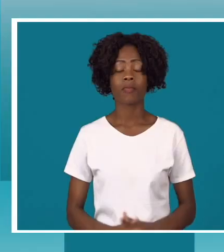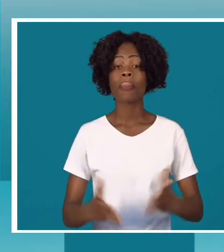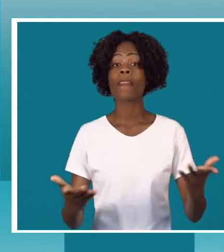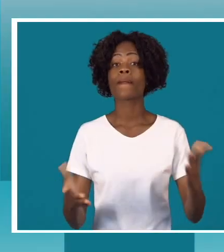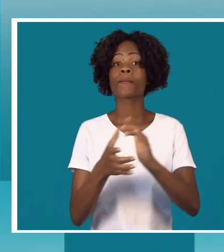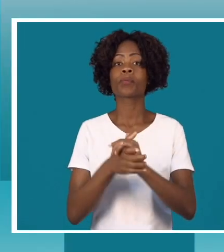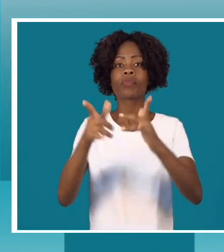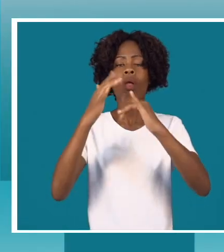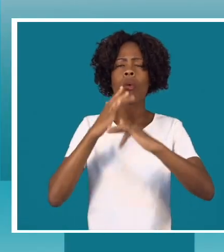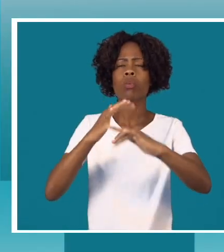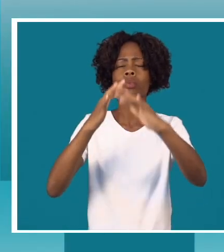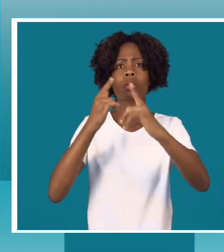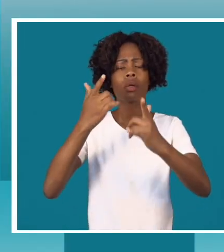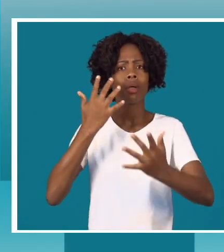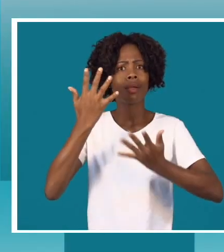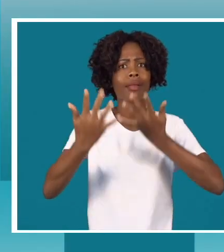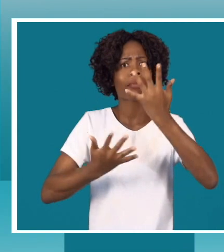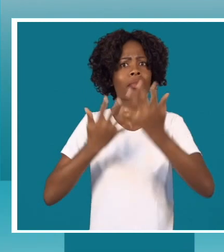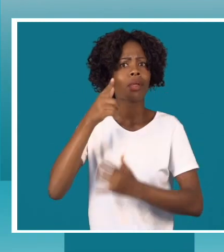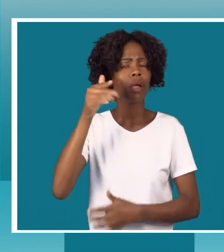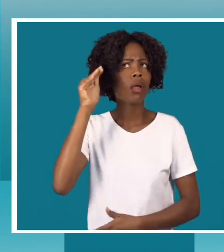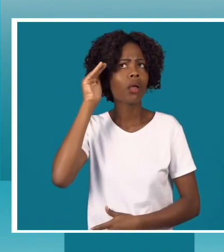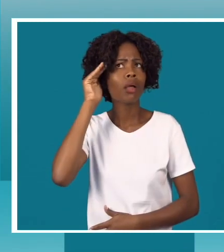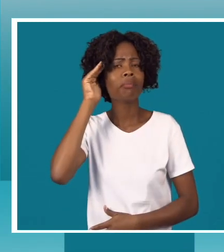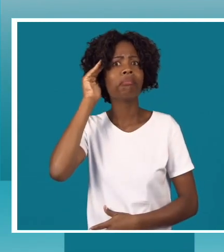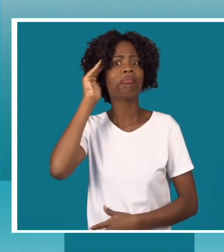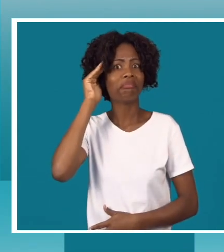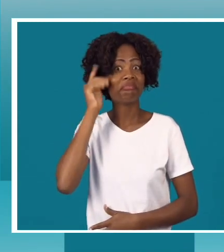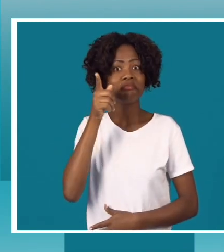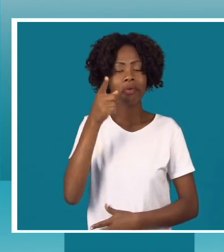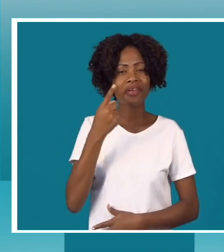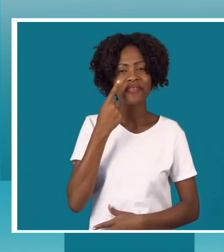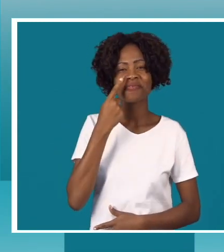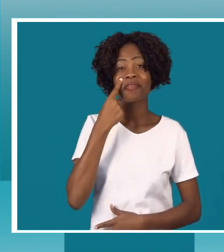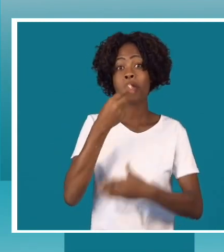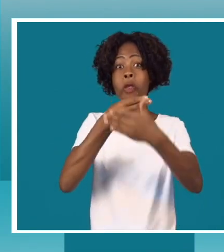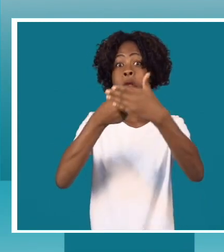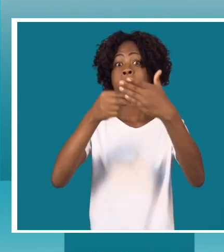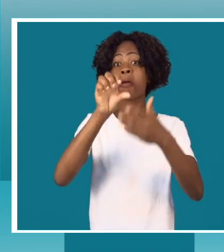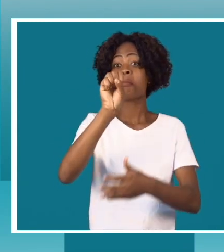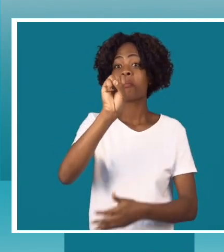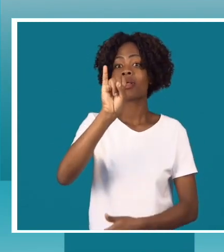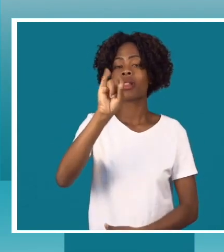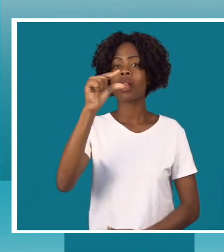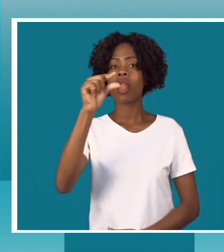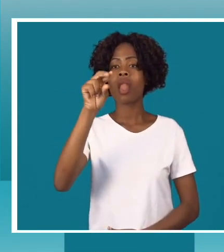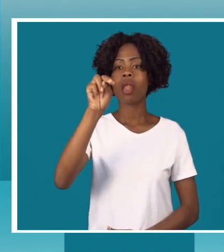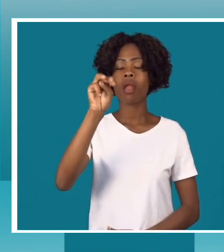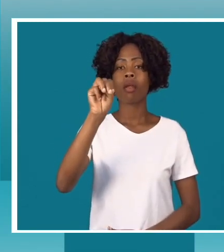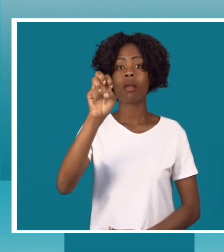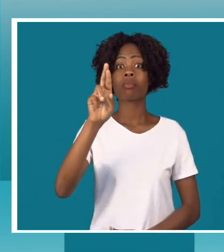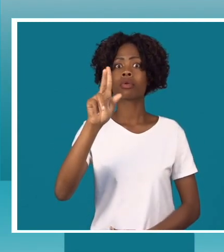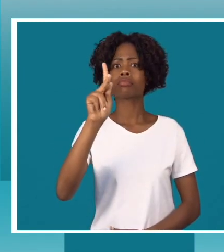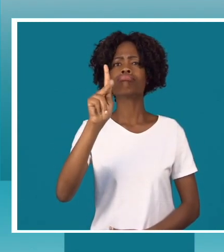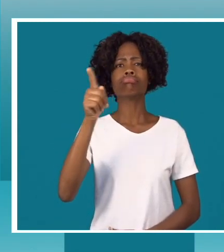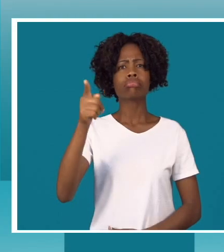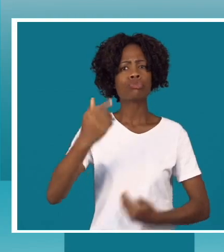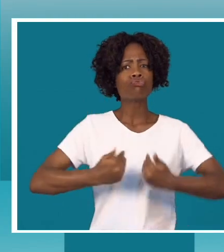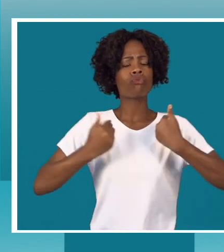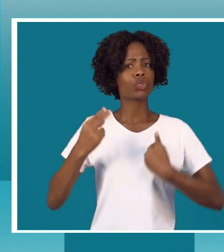Fazer ouvir a música com os olhos. É a forma que Saint Mark, um jovem surdo finlandês,